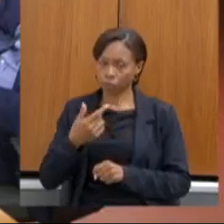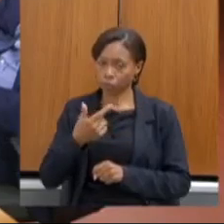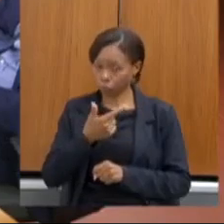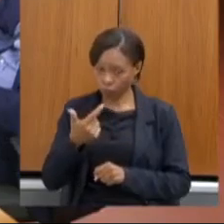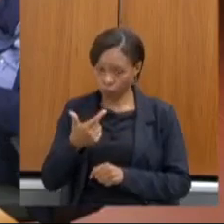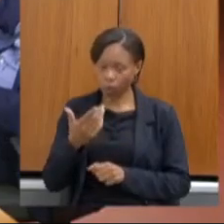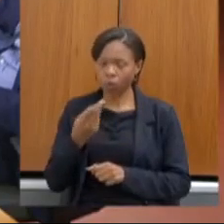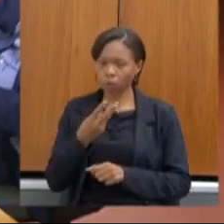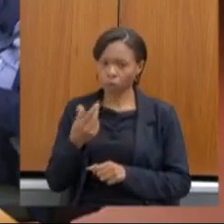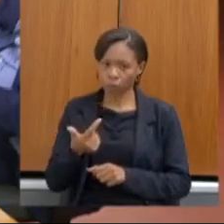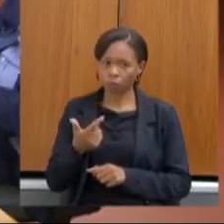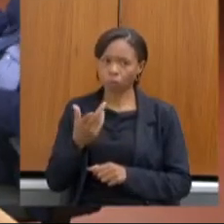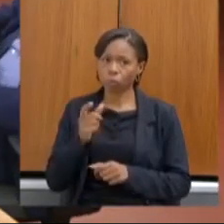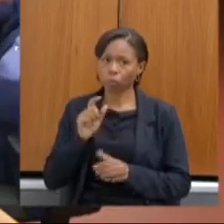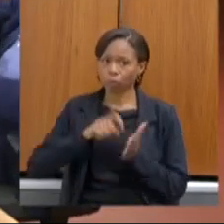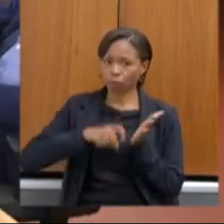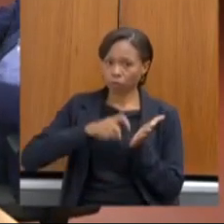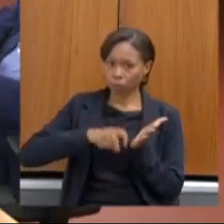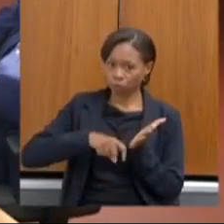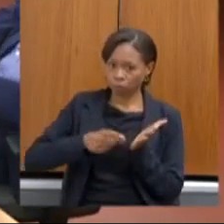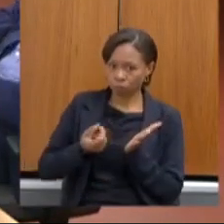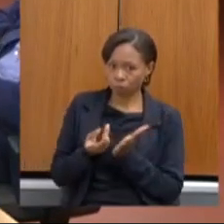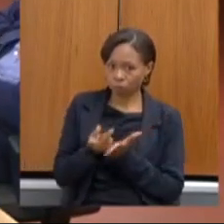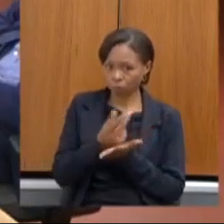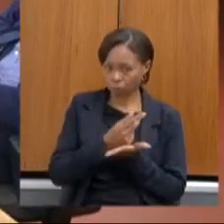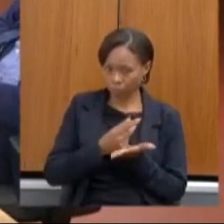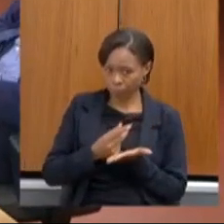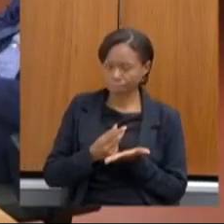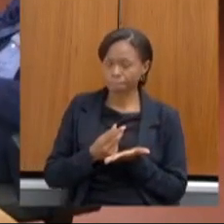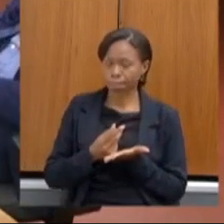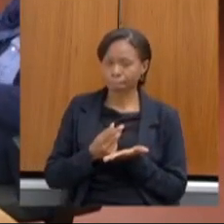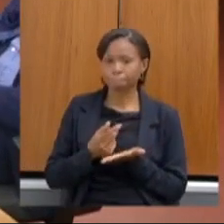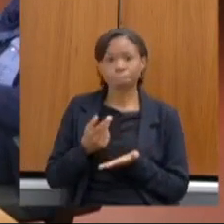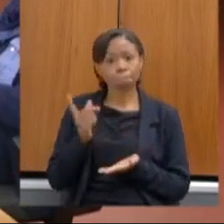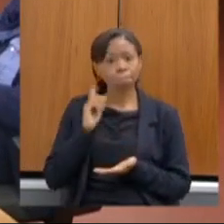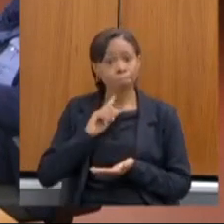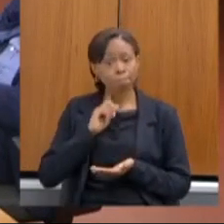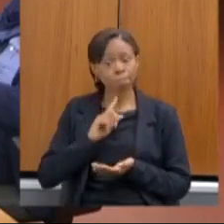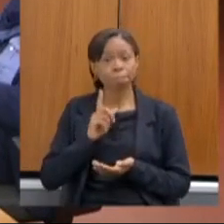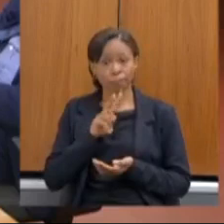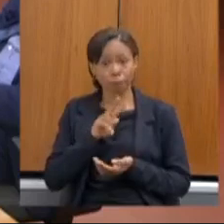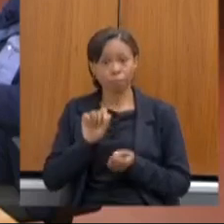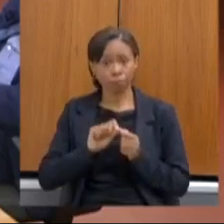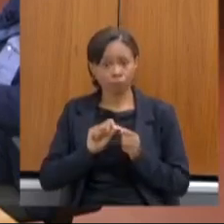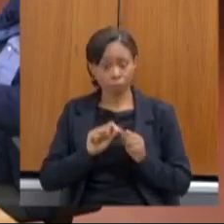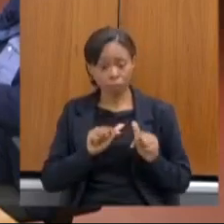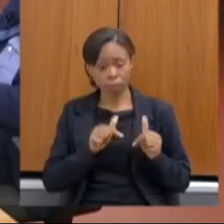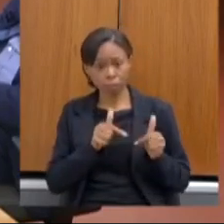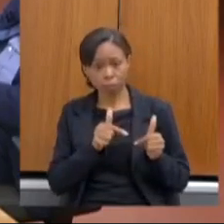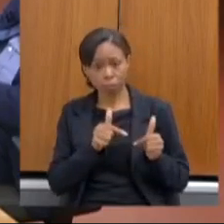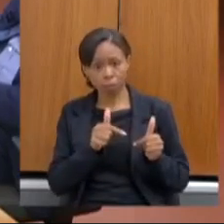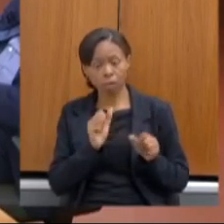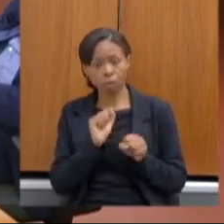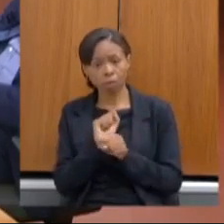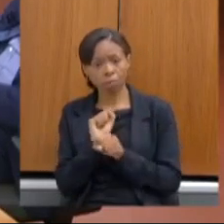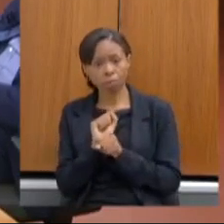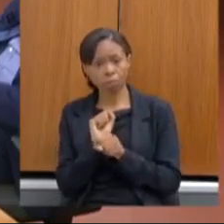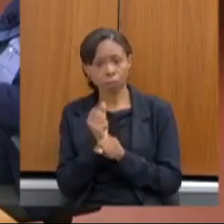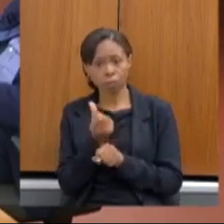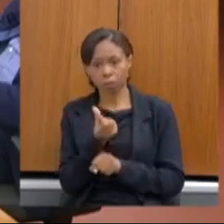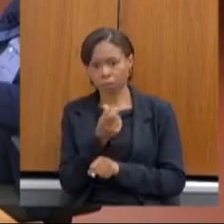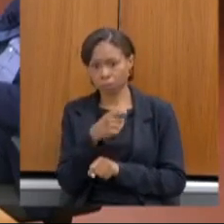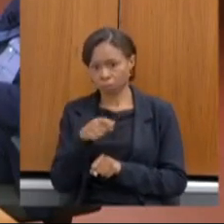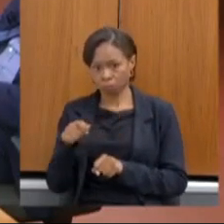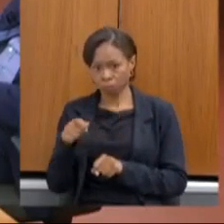vai fazer essa essa atuação e vamos aguardar durante seis meses se vai ao ver alguma